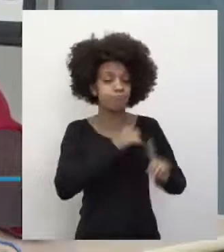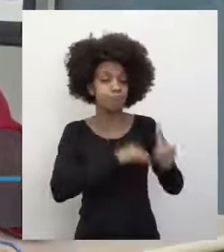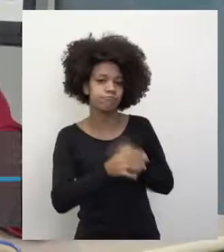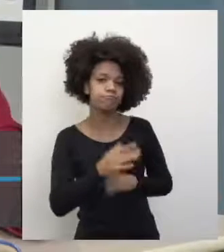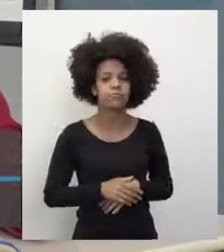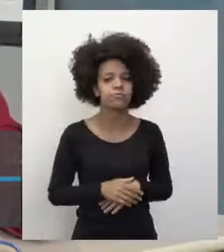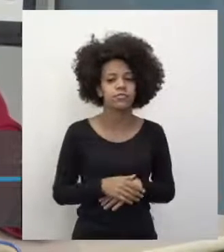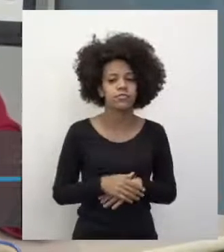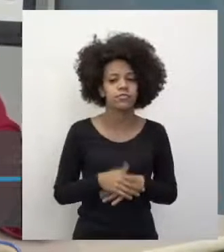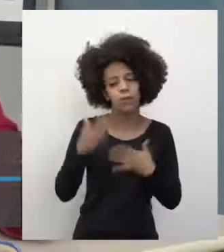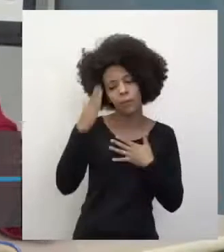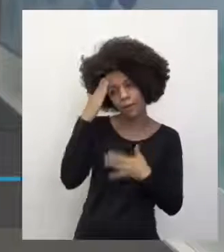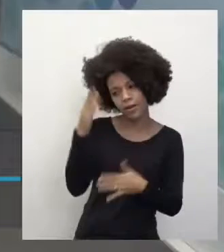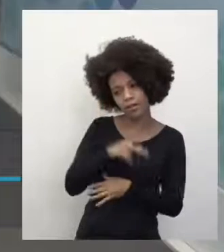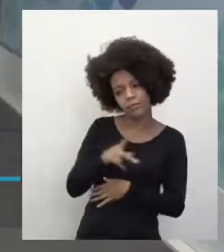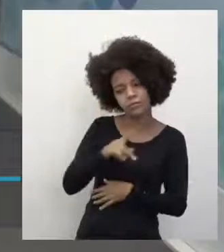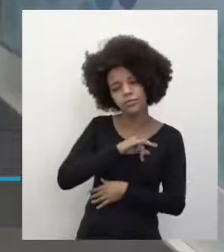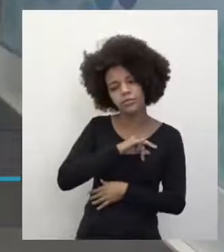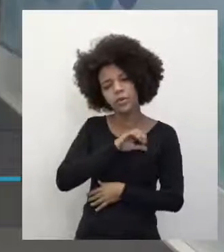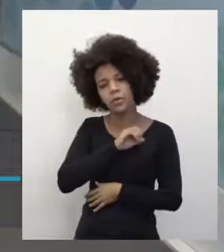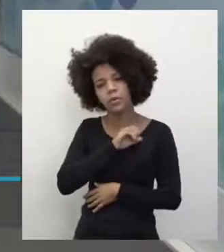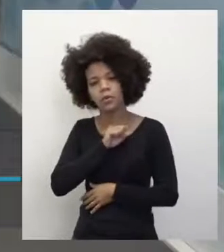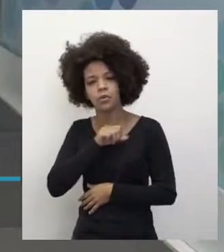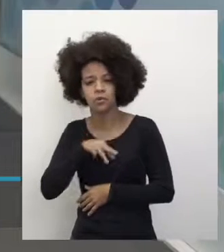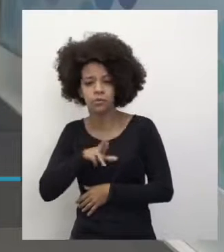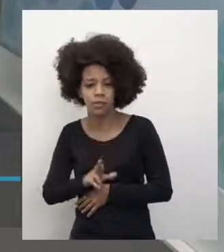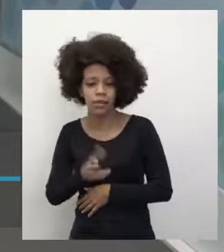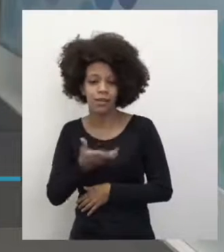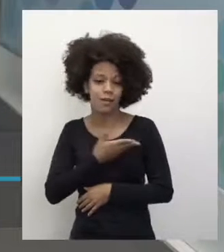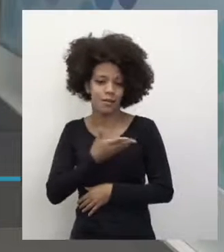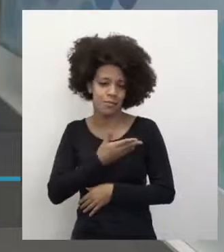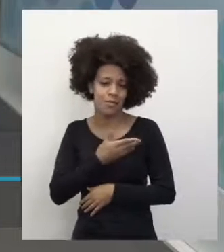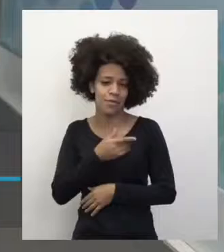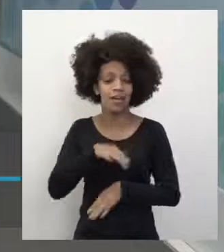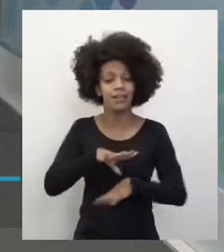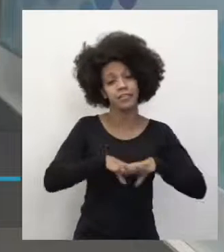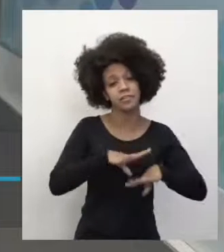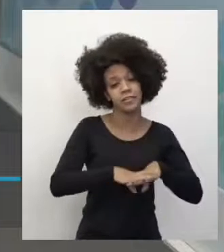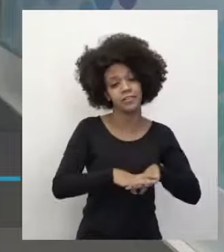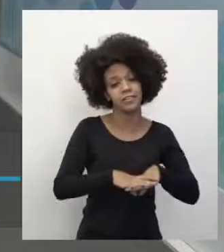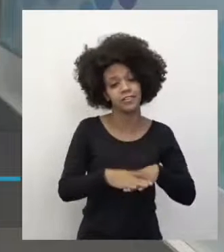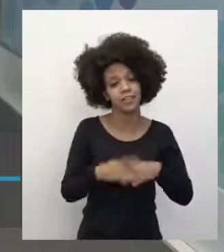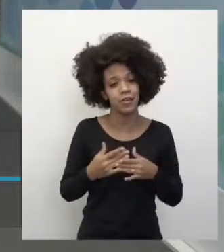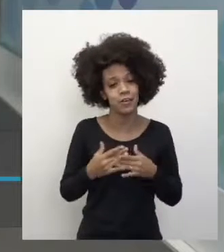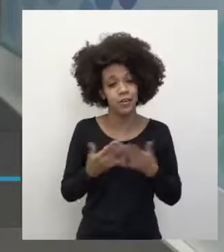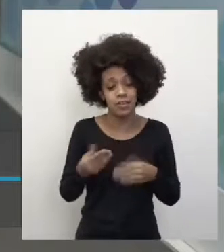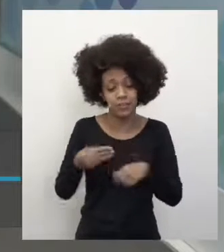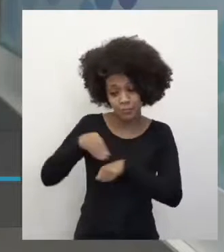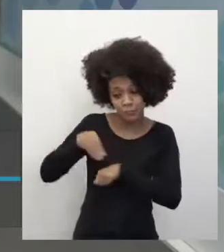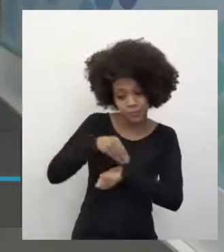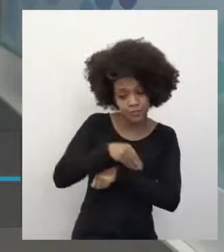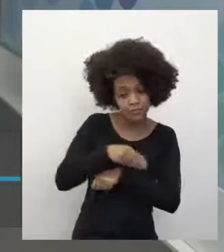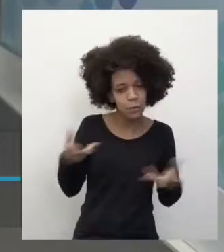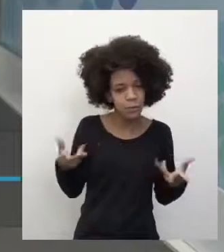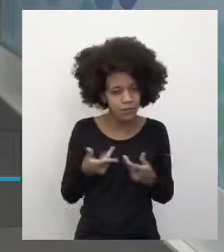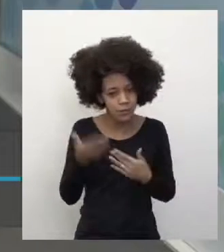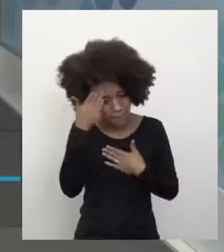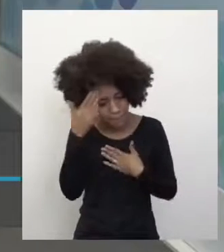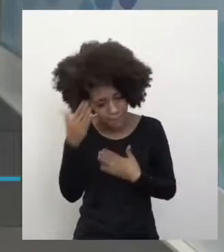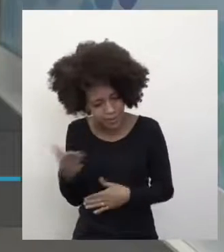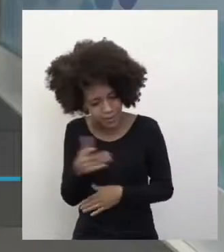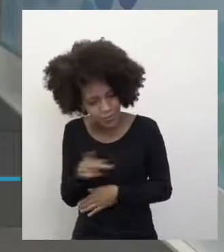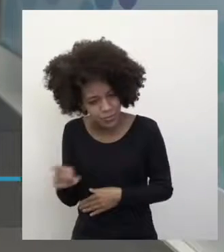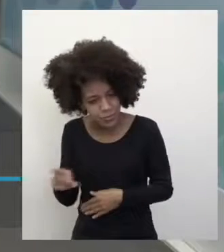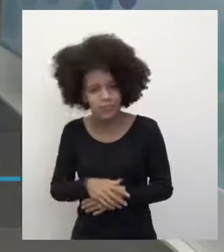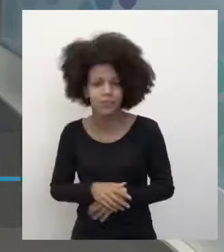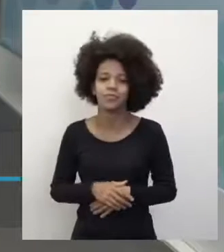agradecer hoje a presença do professor Osmar, meu caro colega aqui da matemática, com essa mediação maravilhosa. Muito obrigada por aceitar meu